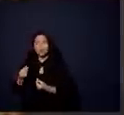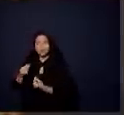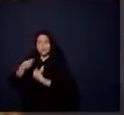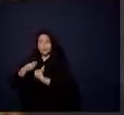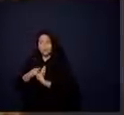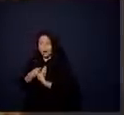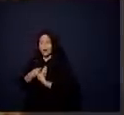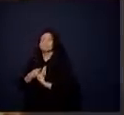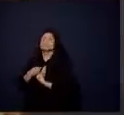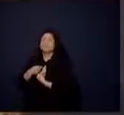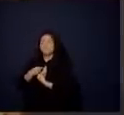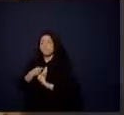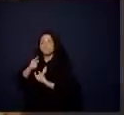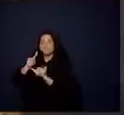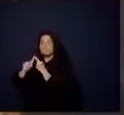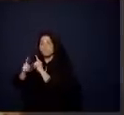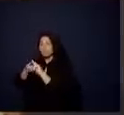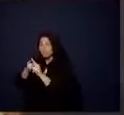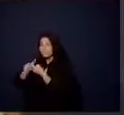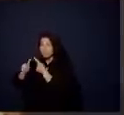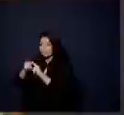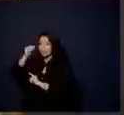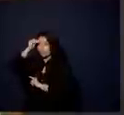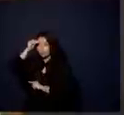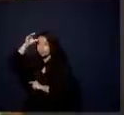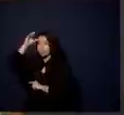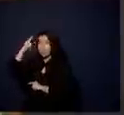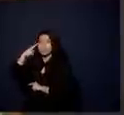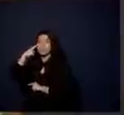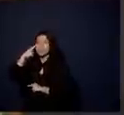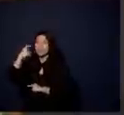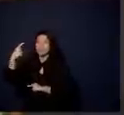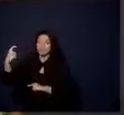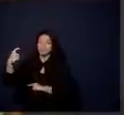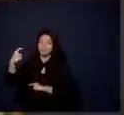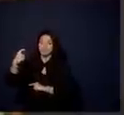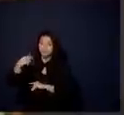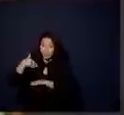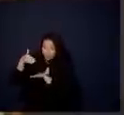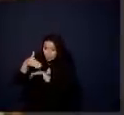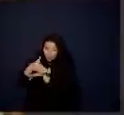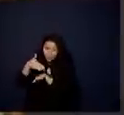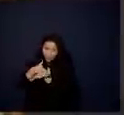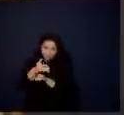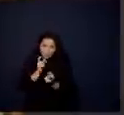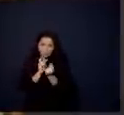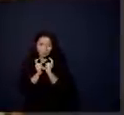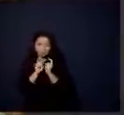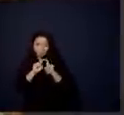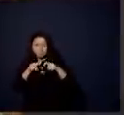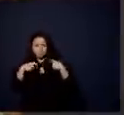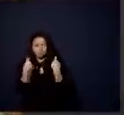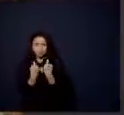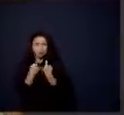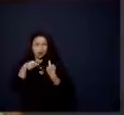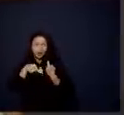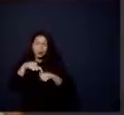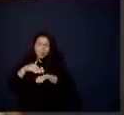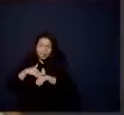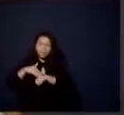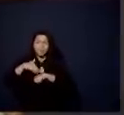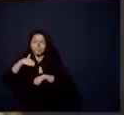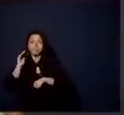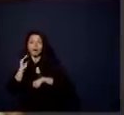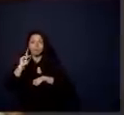bastante interessante e esse participativo É nesse sentido mas foi muito mais não só